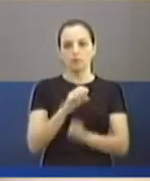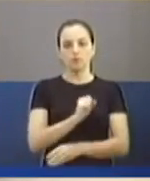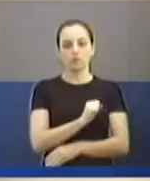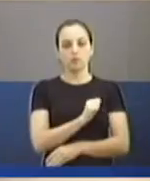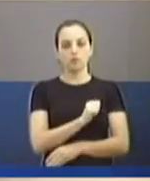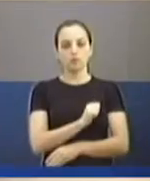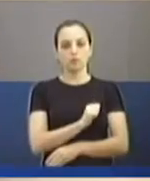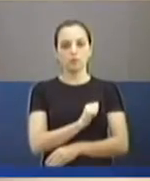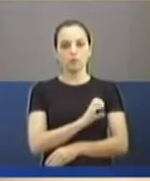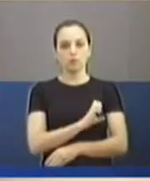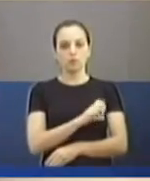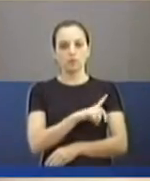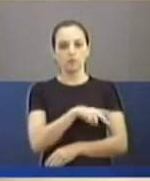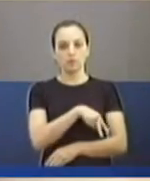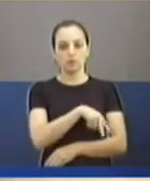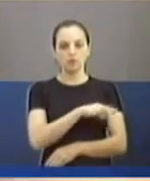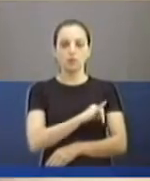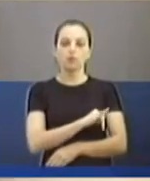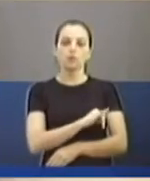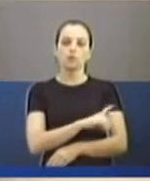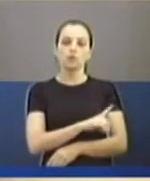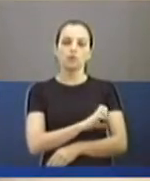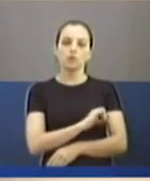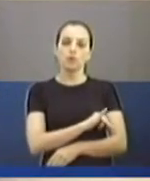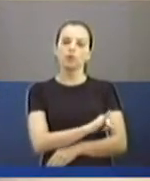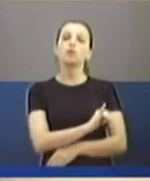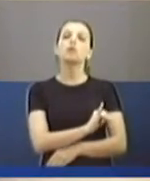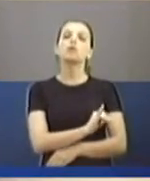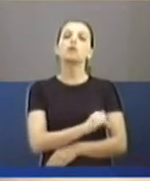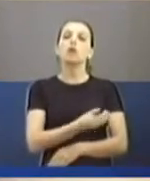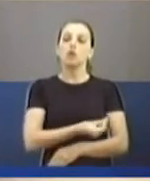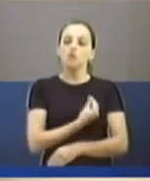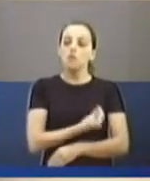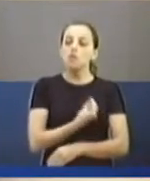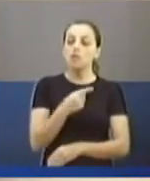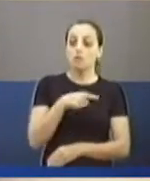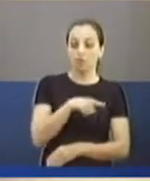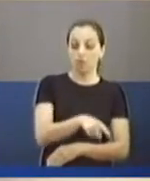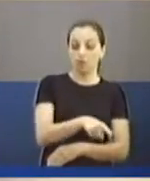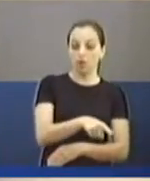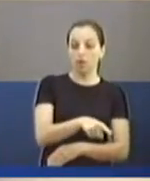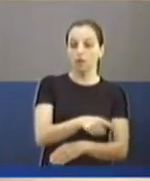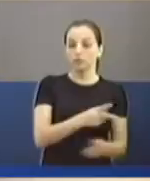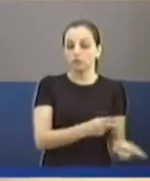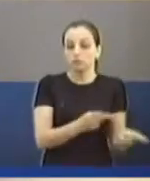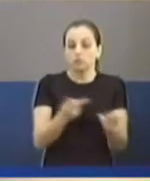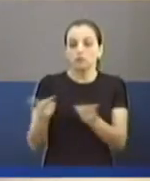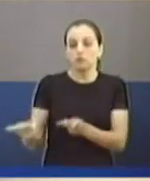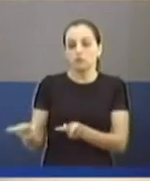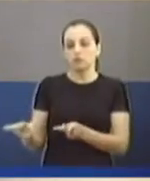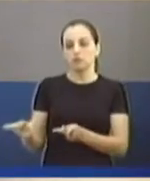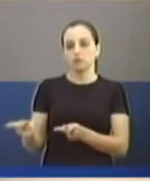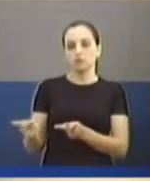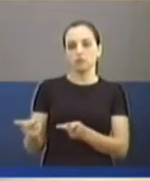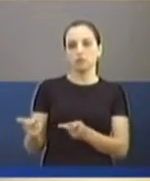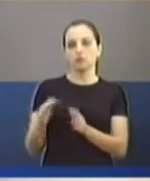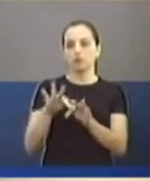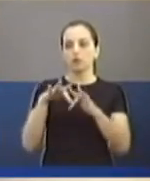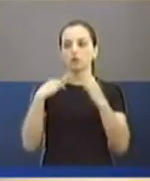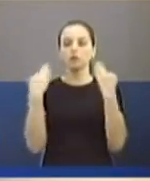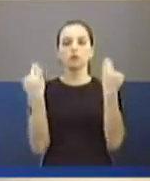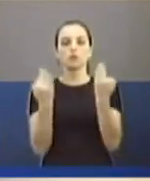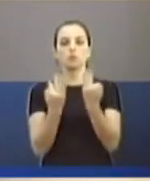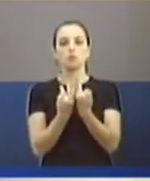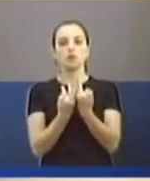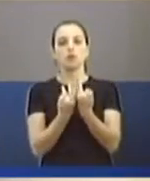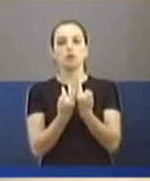Day, eu estive no local, em visita às famílias que já